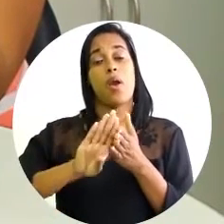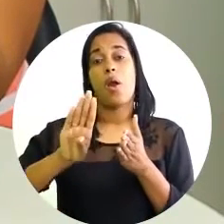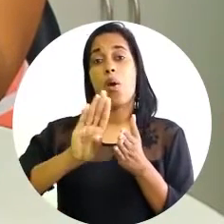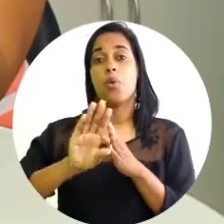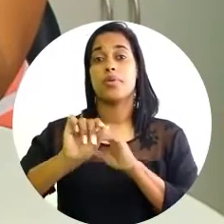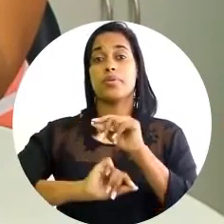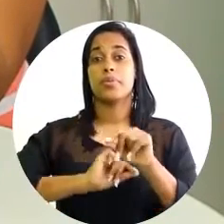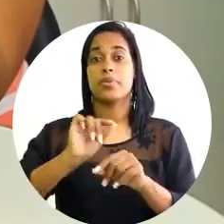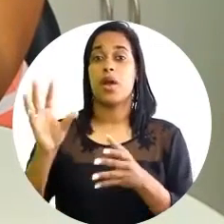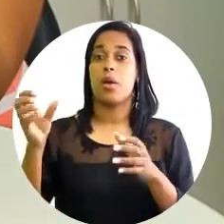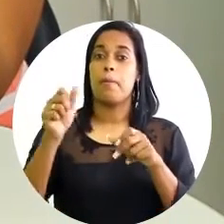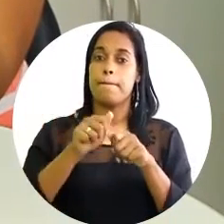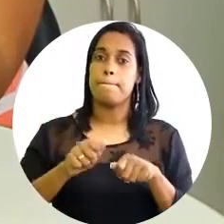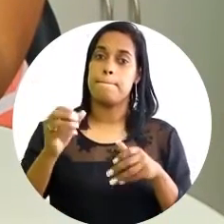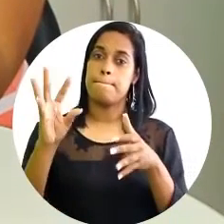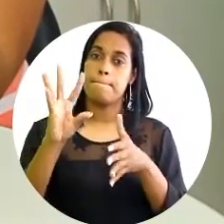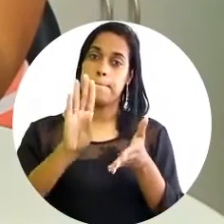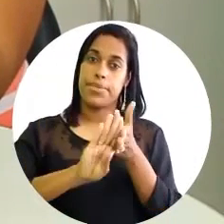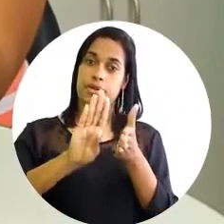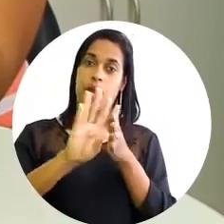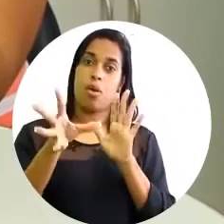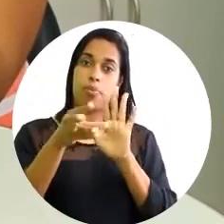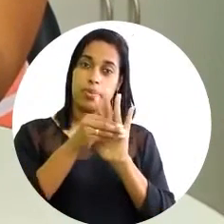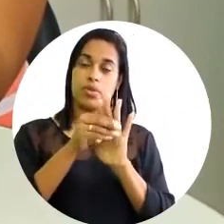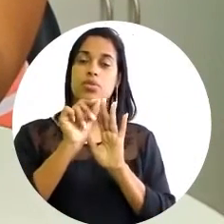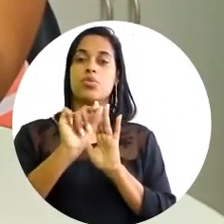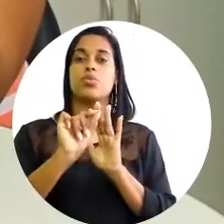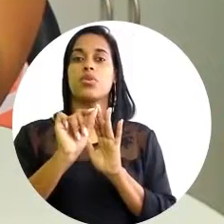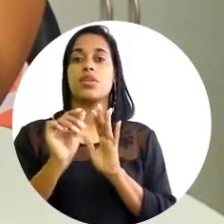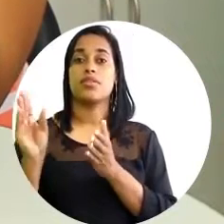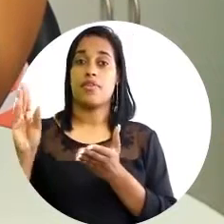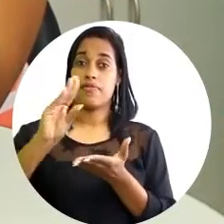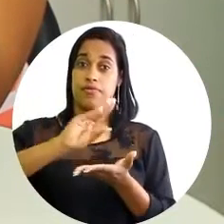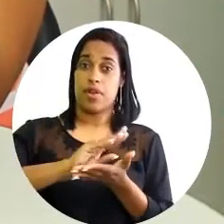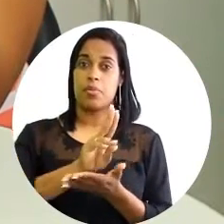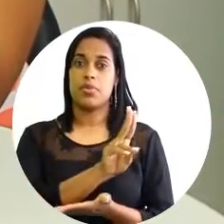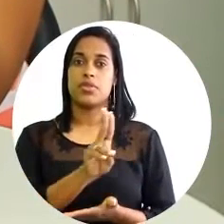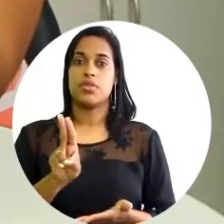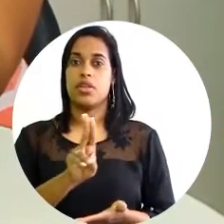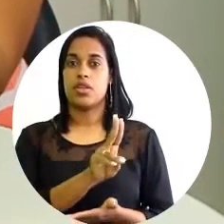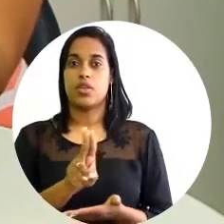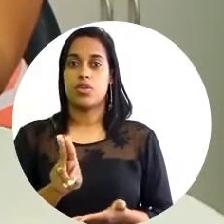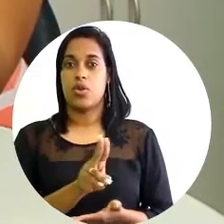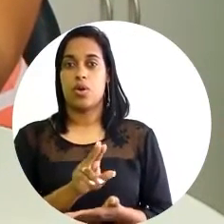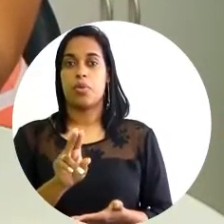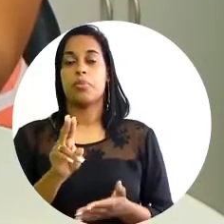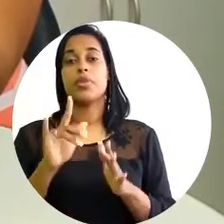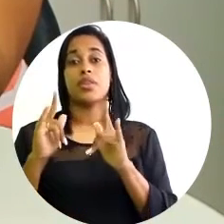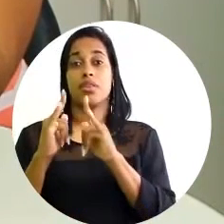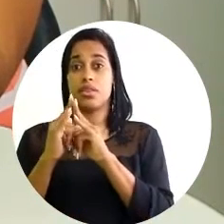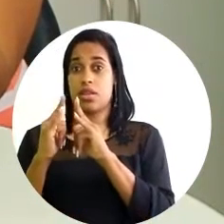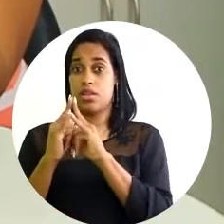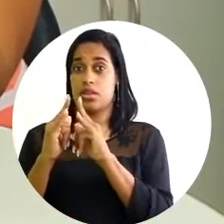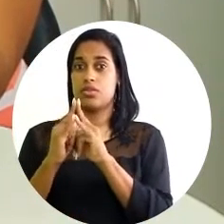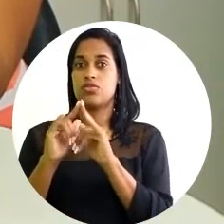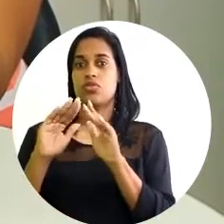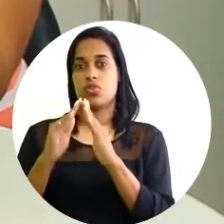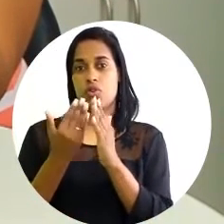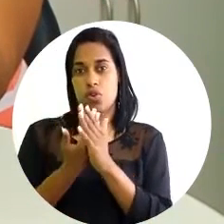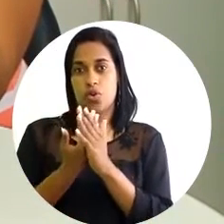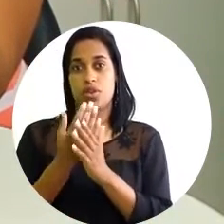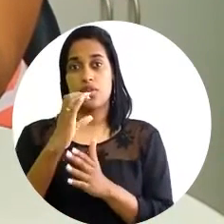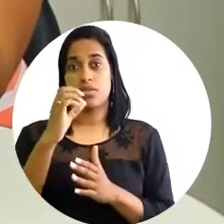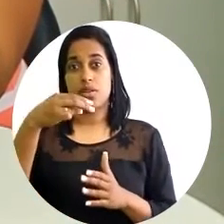corrente para que seja depositado esses recursos em nome da unidade executora. Então,